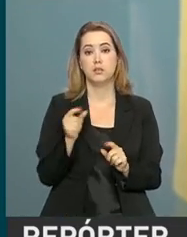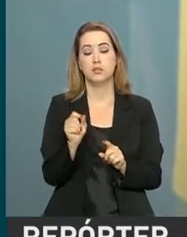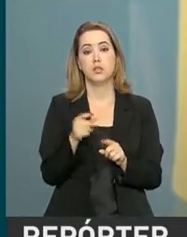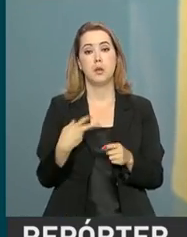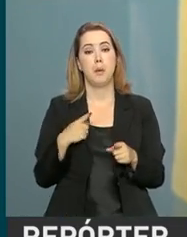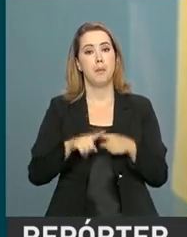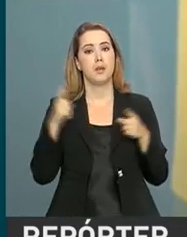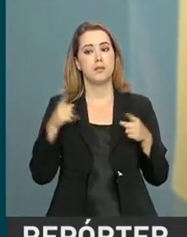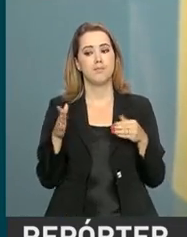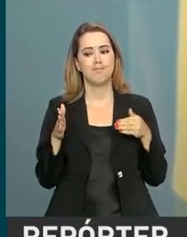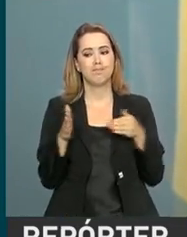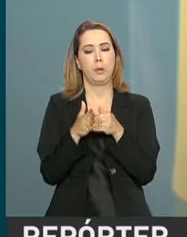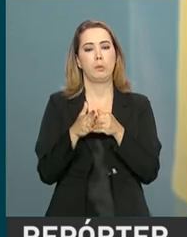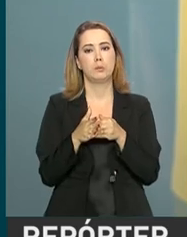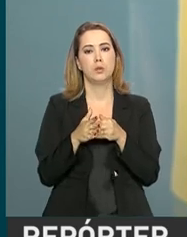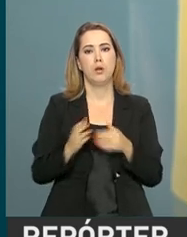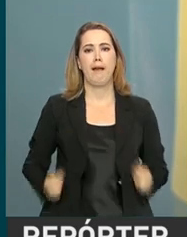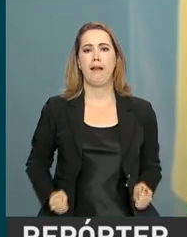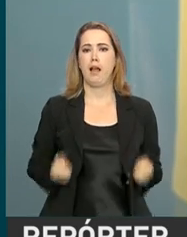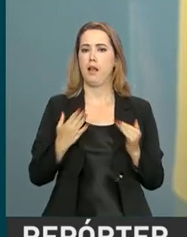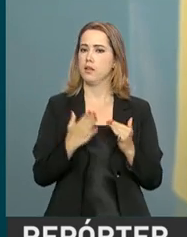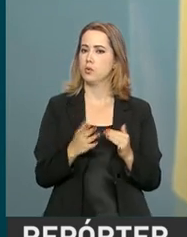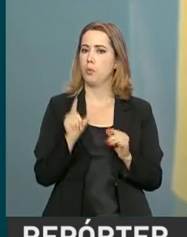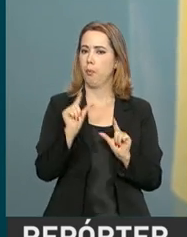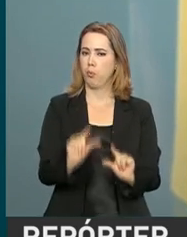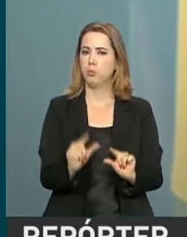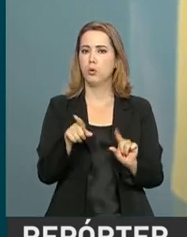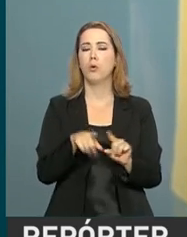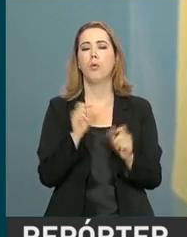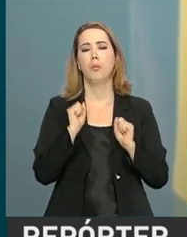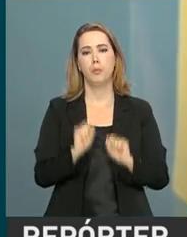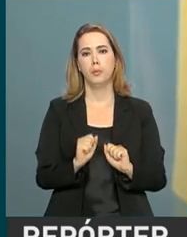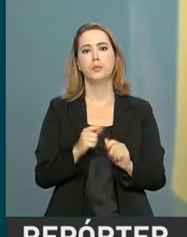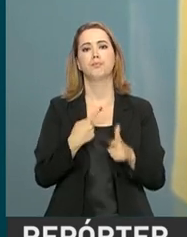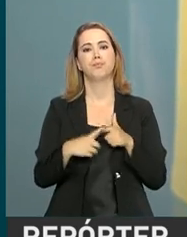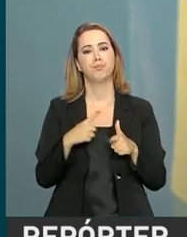o gasto pode gerar, inicialmente, uma